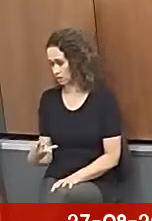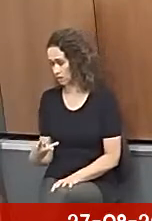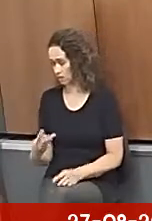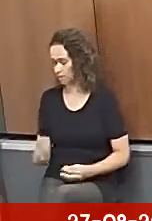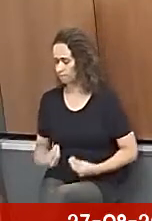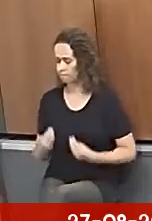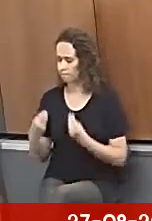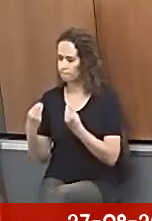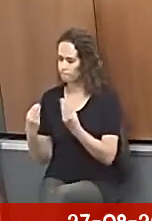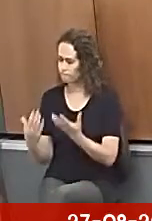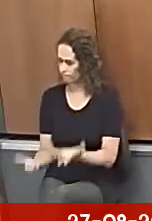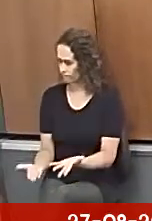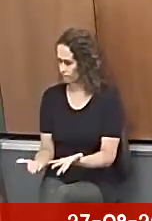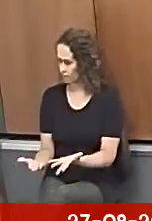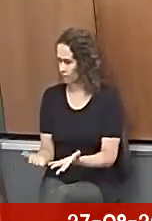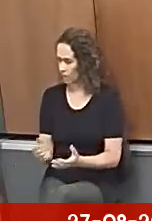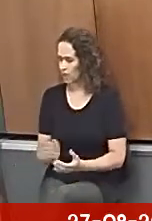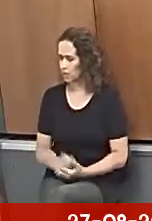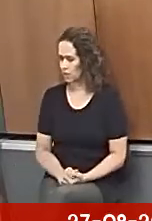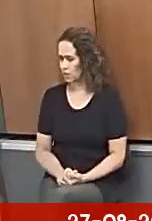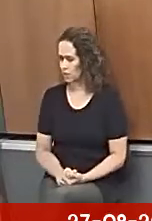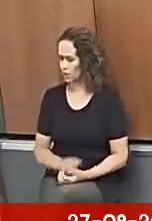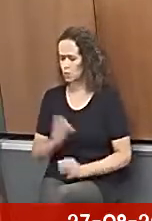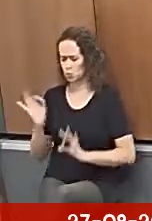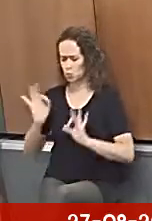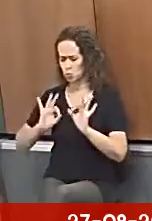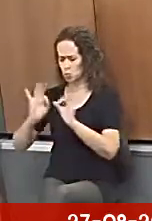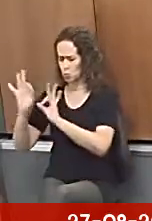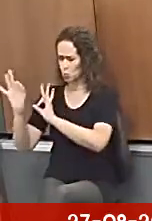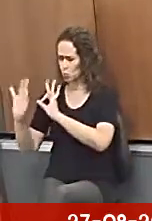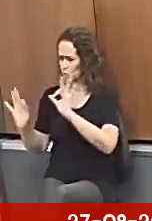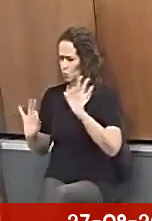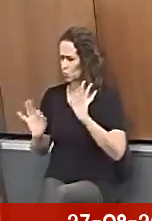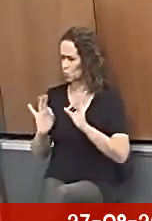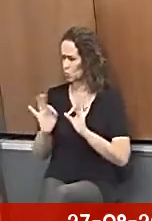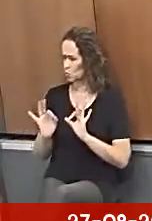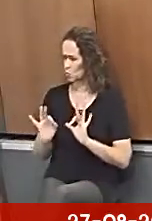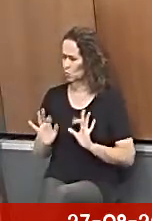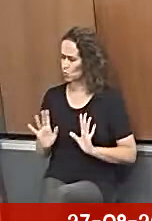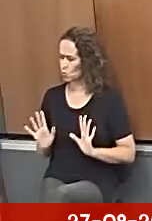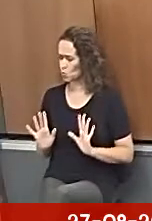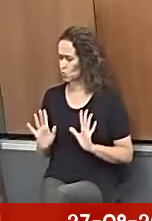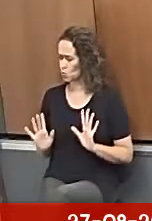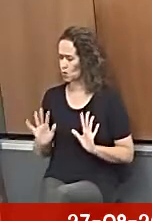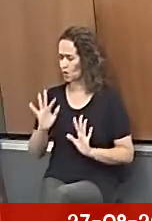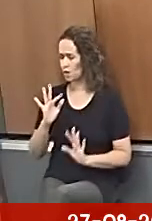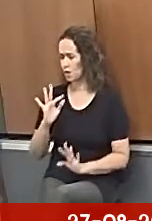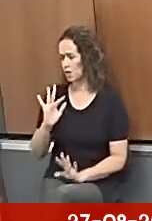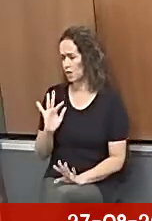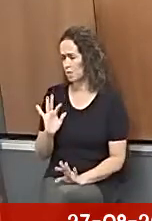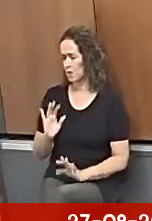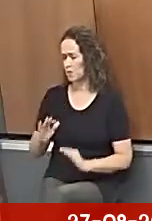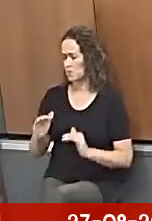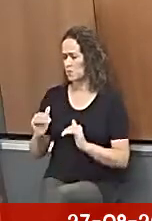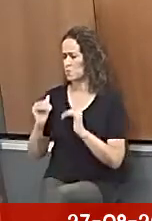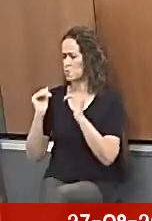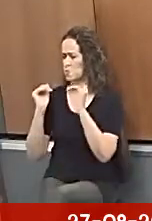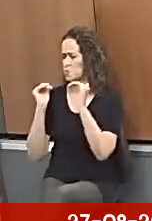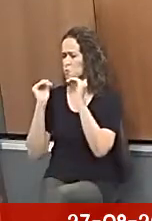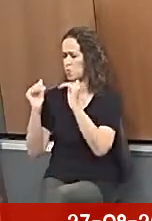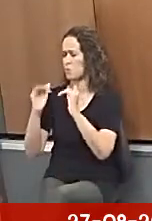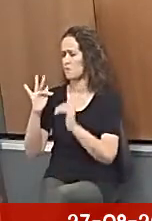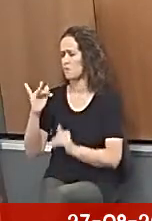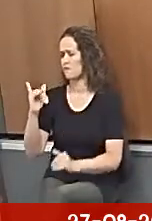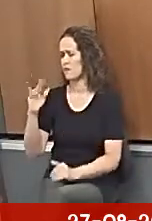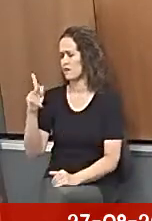uma certa pompa com aquela idéia de padrão fifa mas a pergunta é padrão fifa a